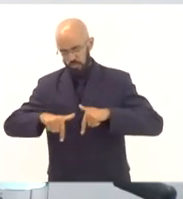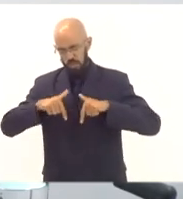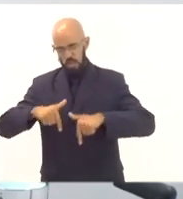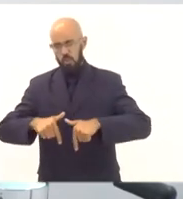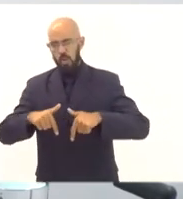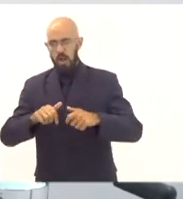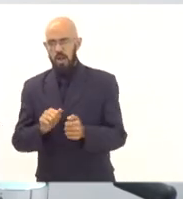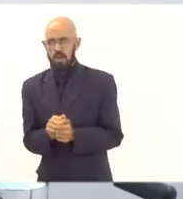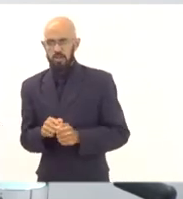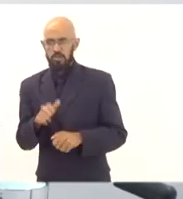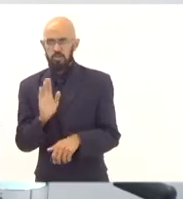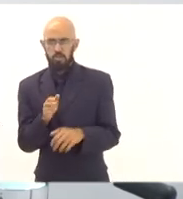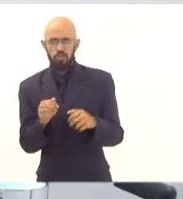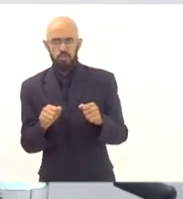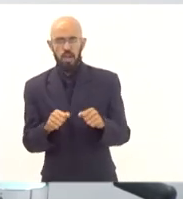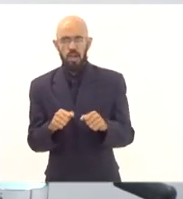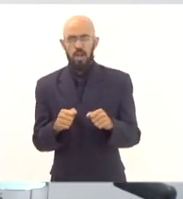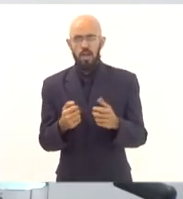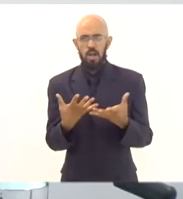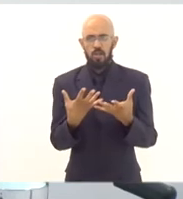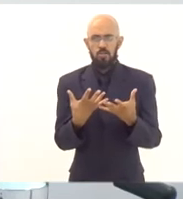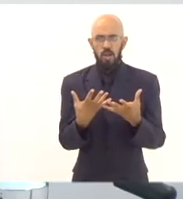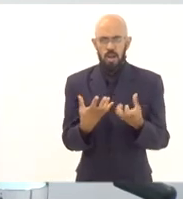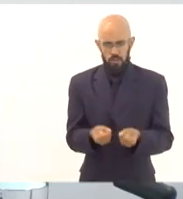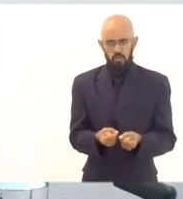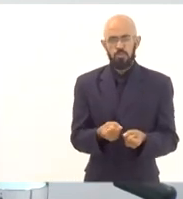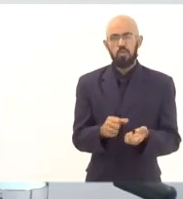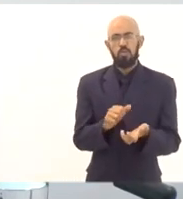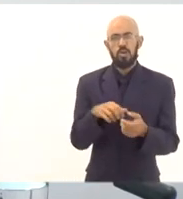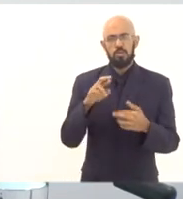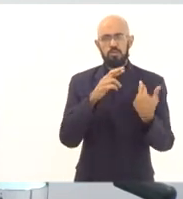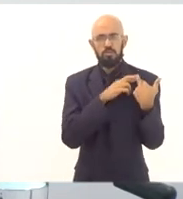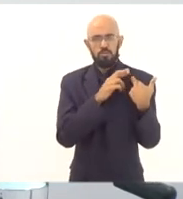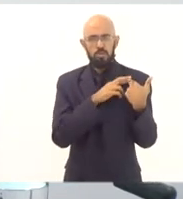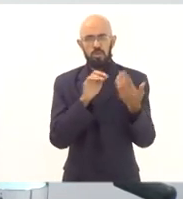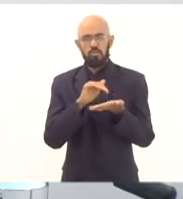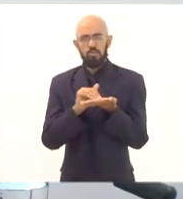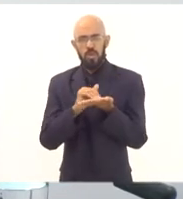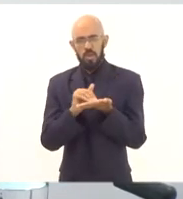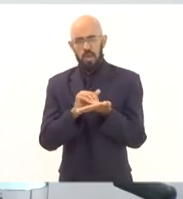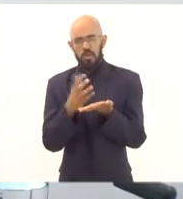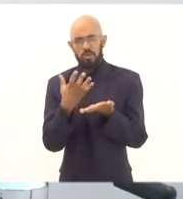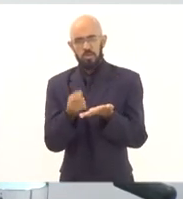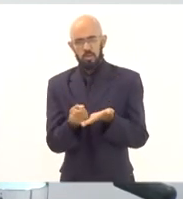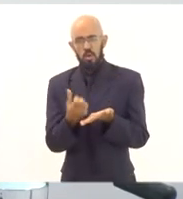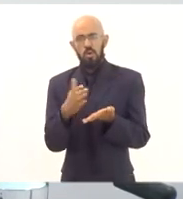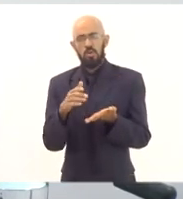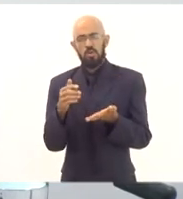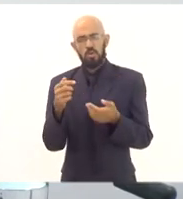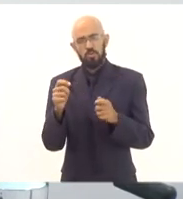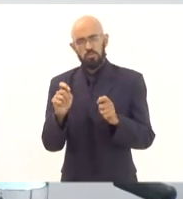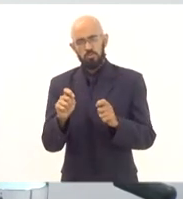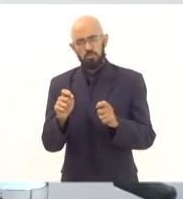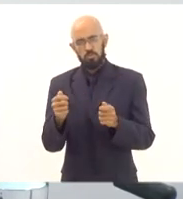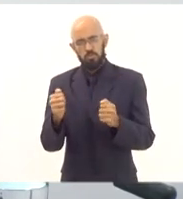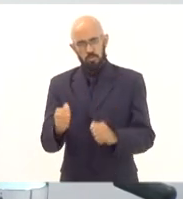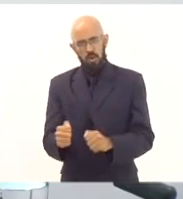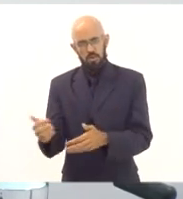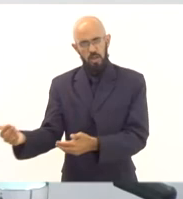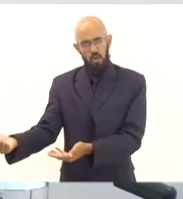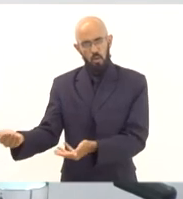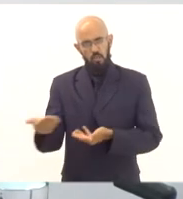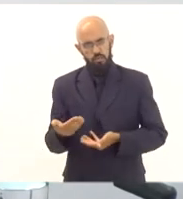contou aí com a disposição do secretário de comparecer então que a gente possa convidar novamente o